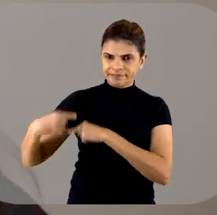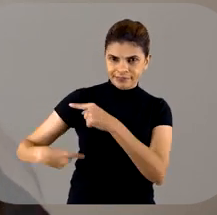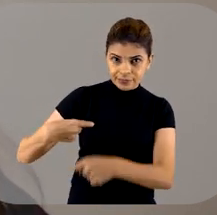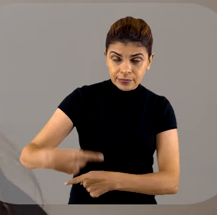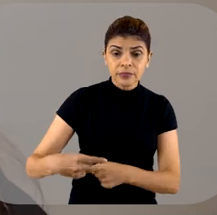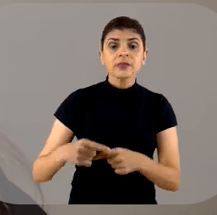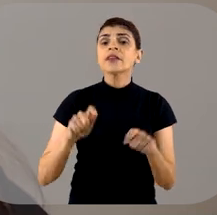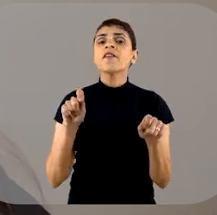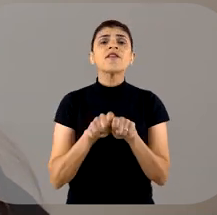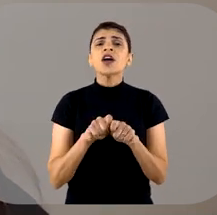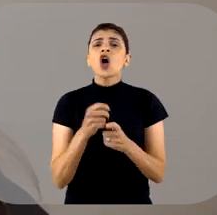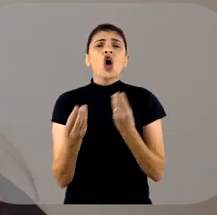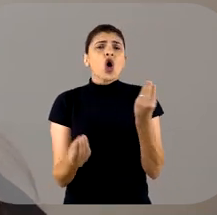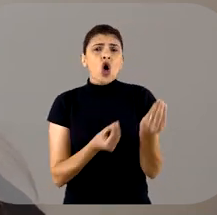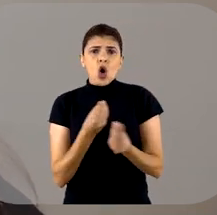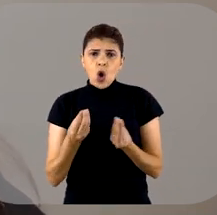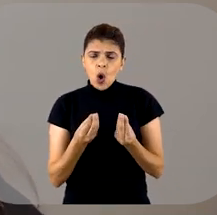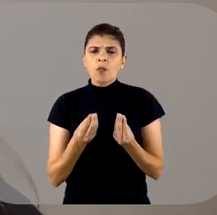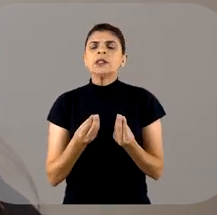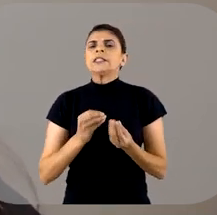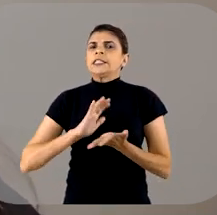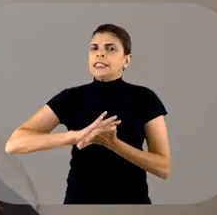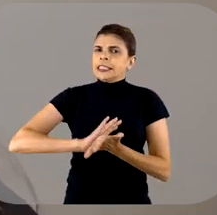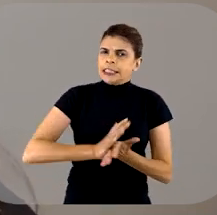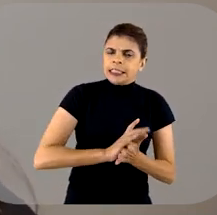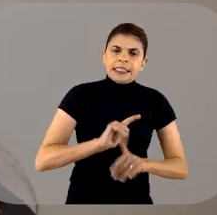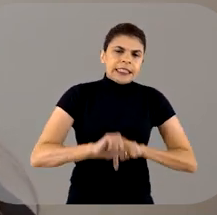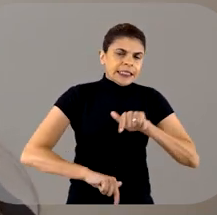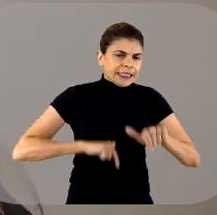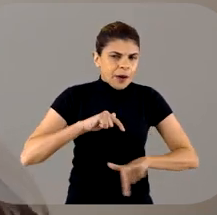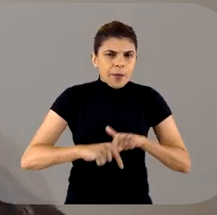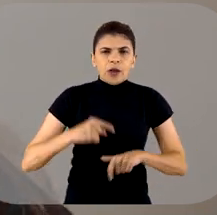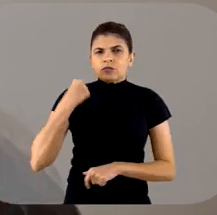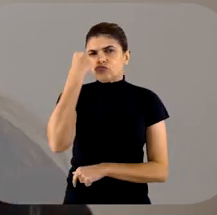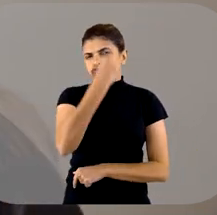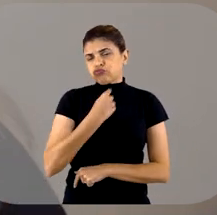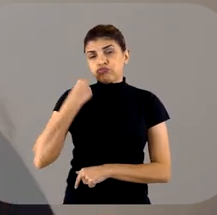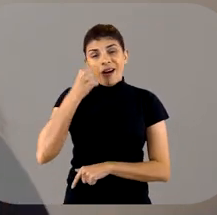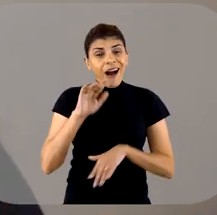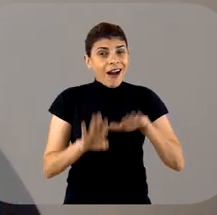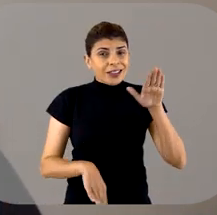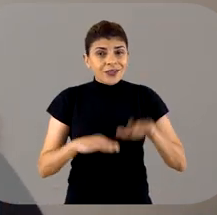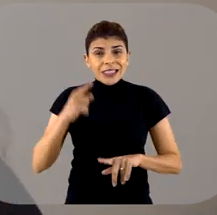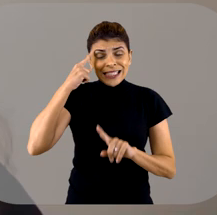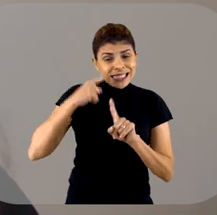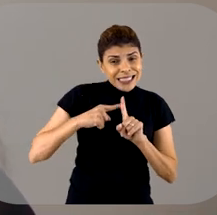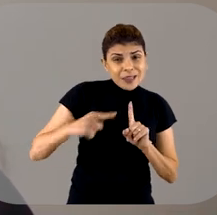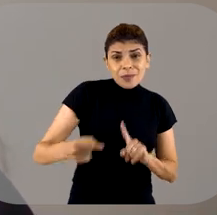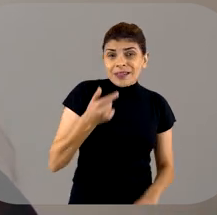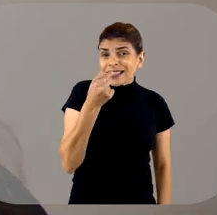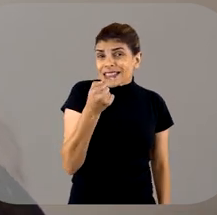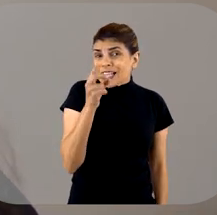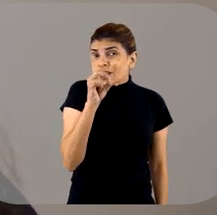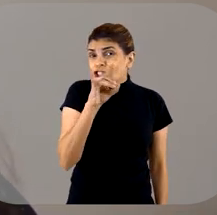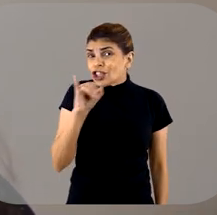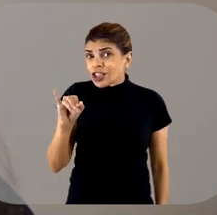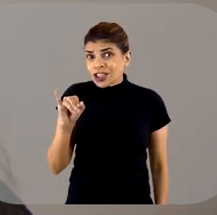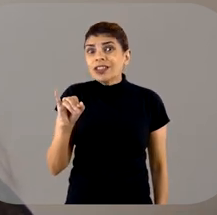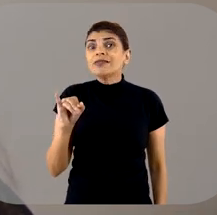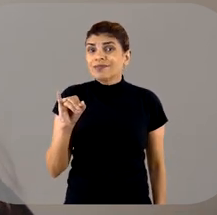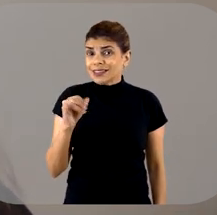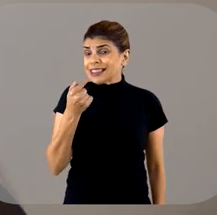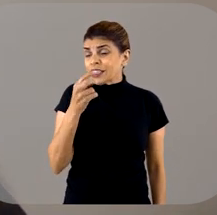descendentes. E eles faziam isso de forma muito extenuante, porque trabalhavam, às vezes, até 7 dias